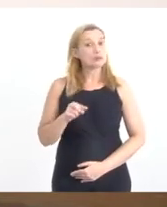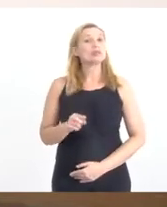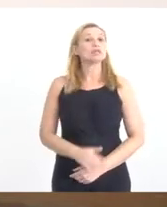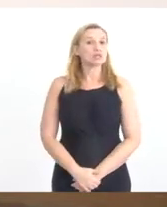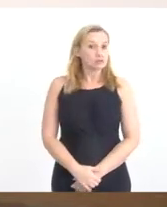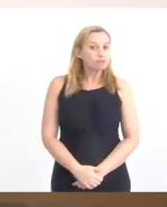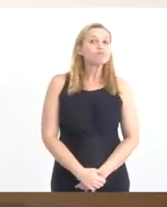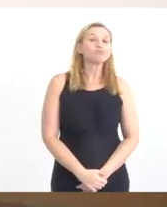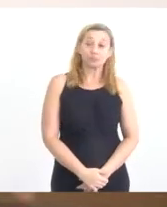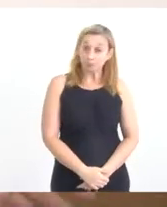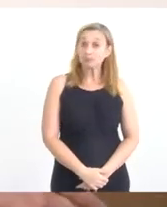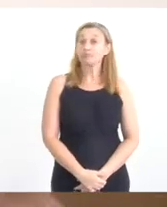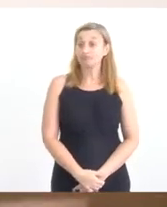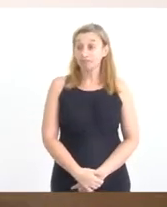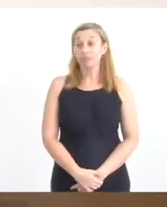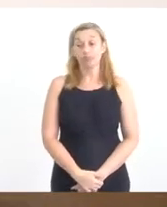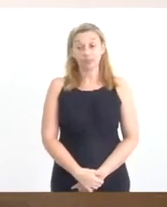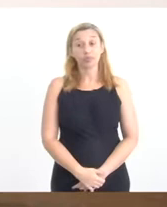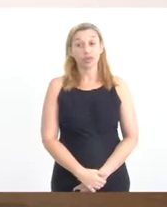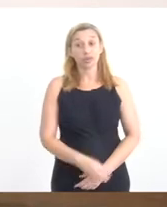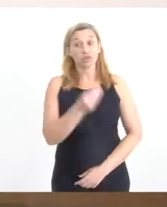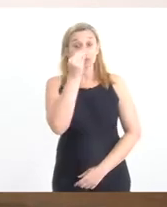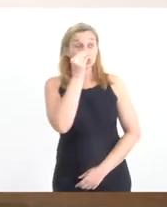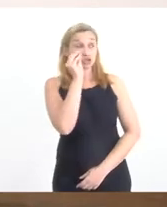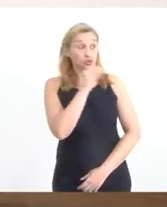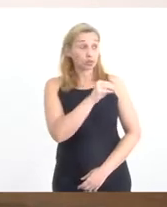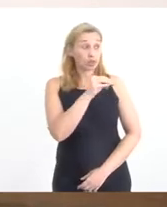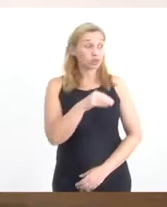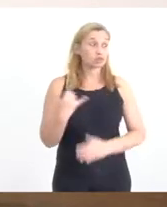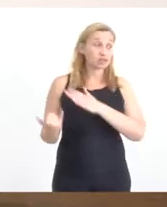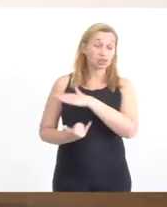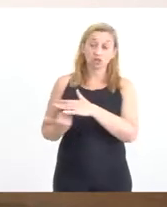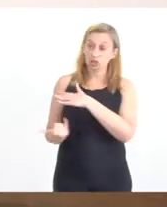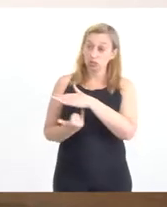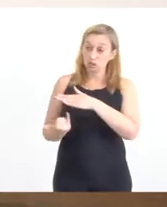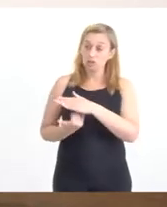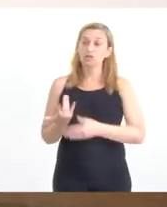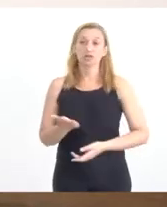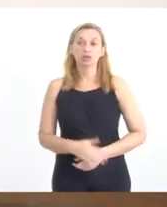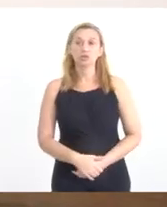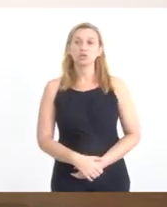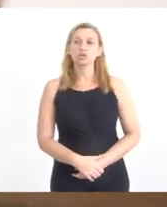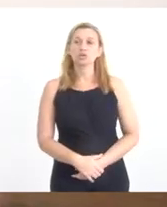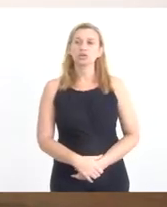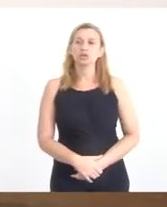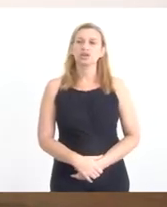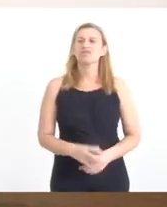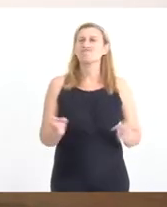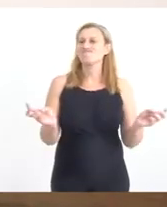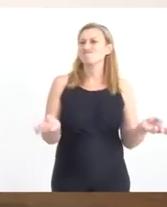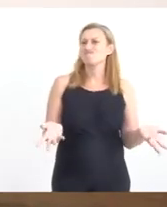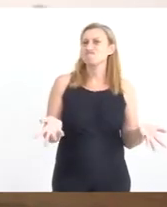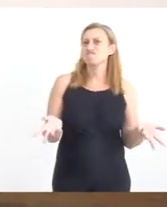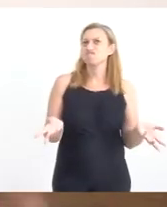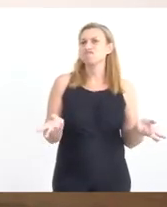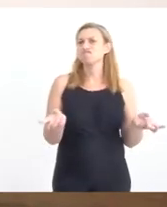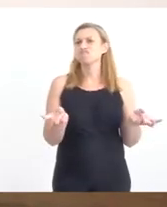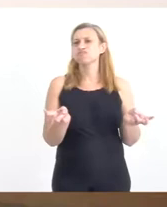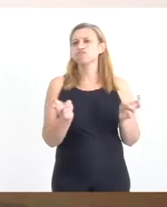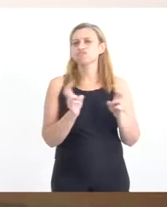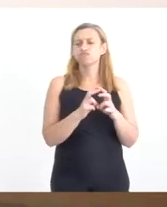a gente está vivendo uma negação das instituições a gente está vivendo brigas né